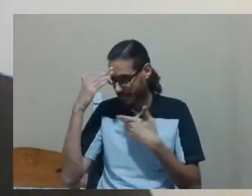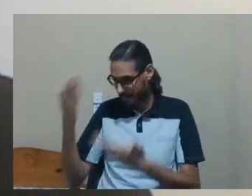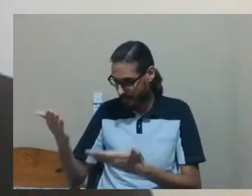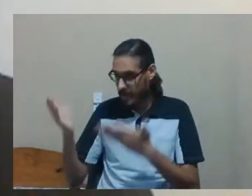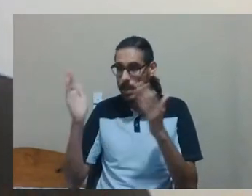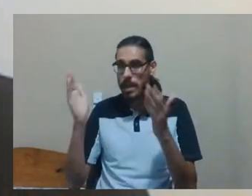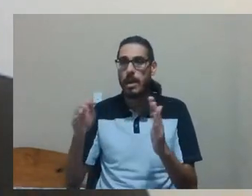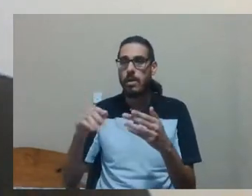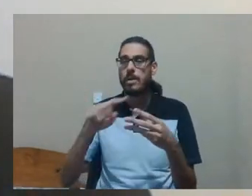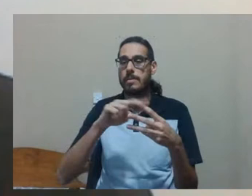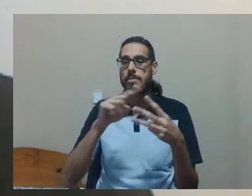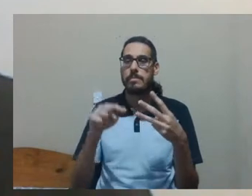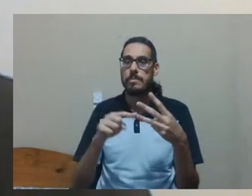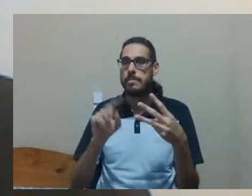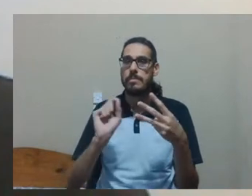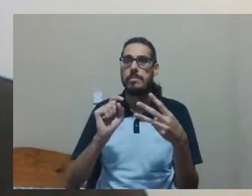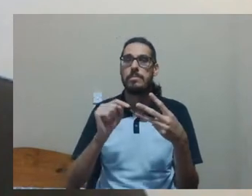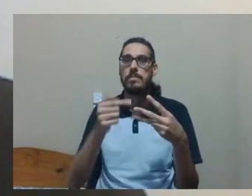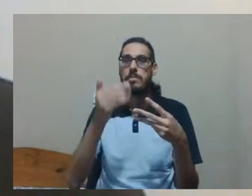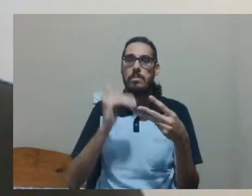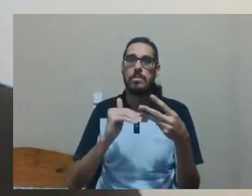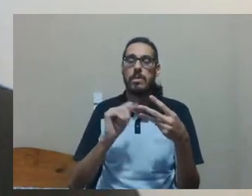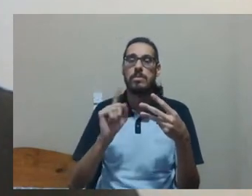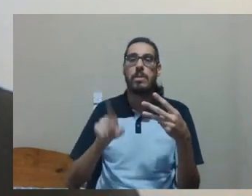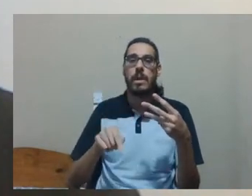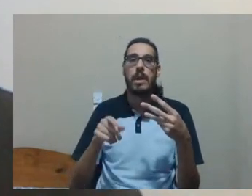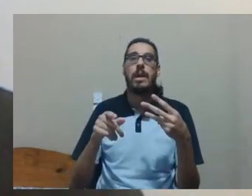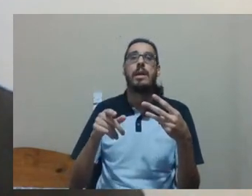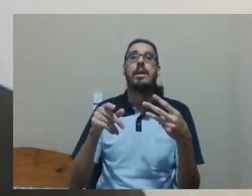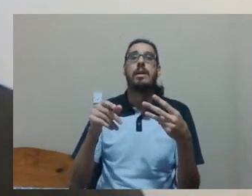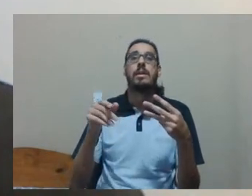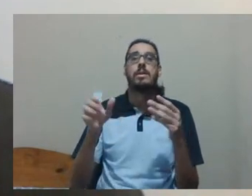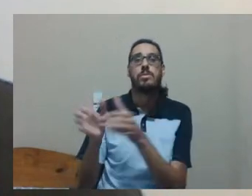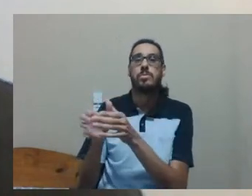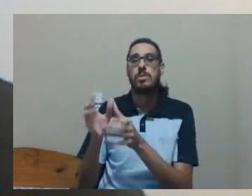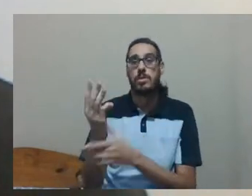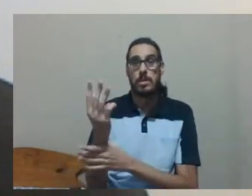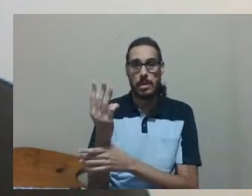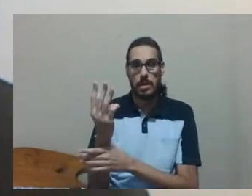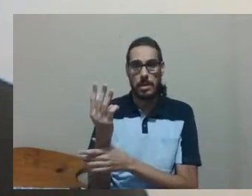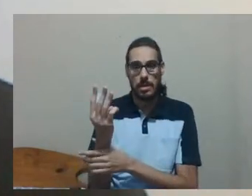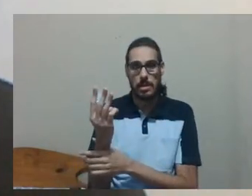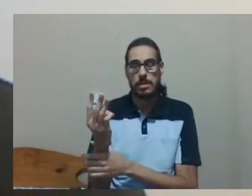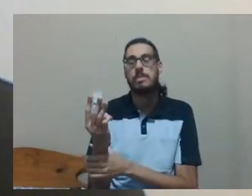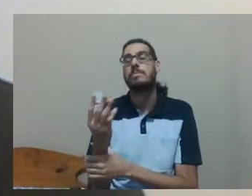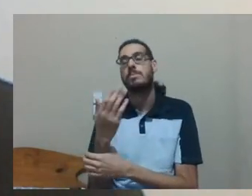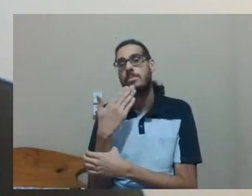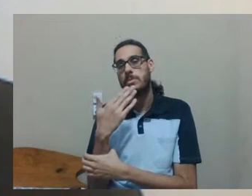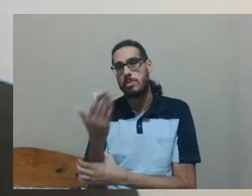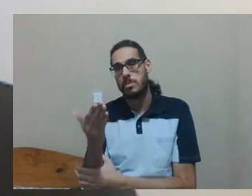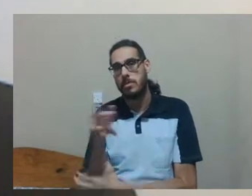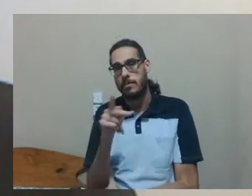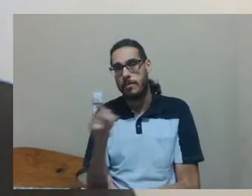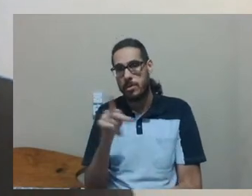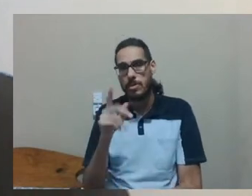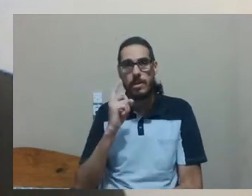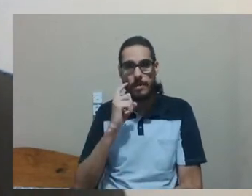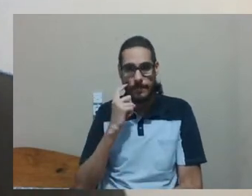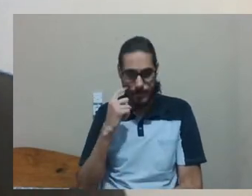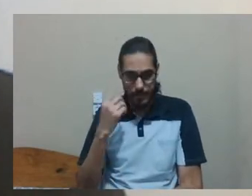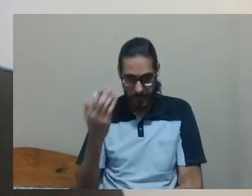próxima candidatura a responder a pergunta é a candidatura de número 3. Por gentileza, a professora Wanda tem a